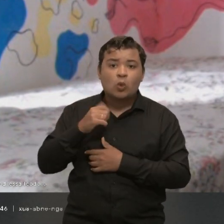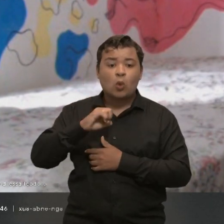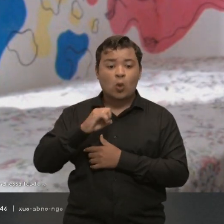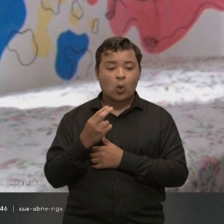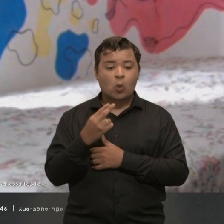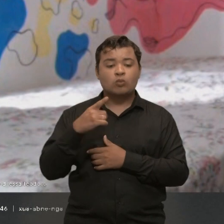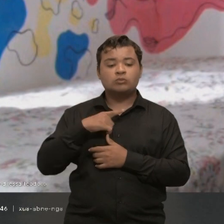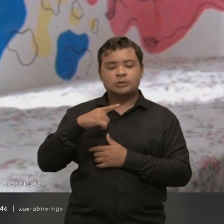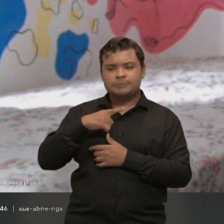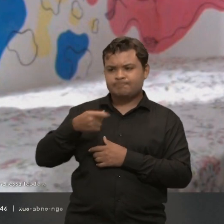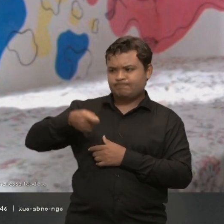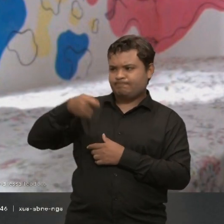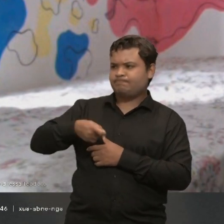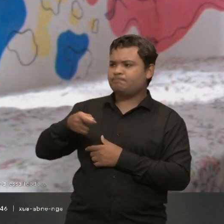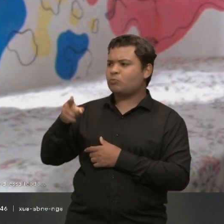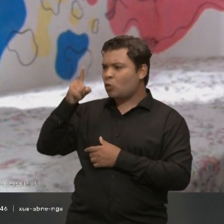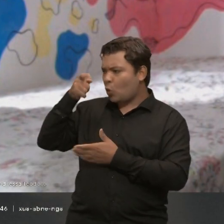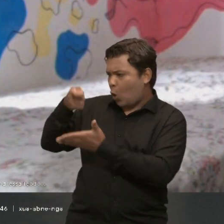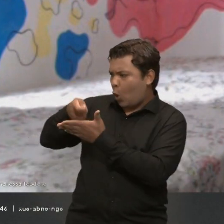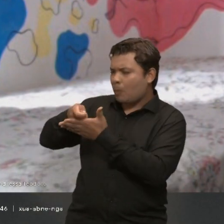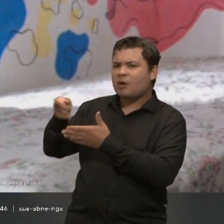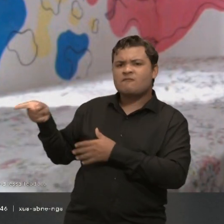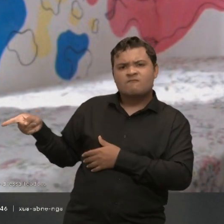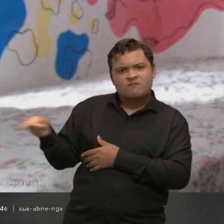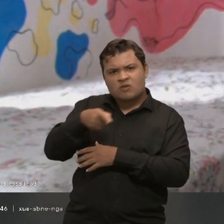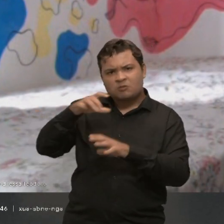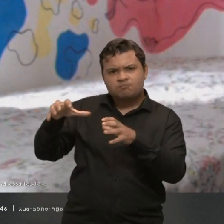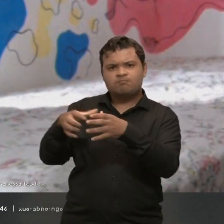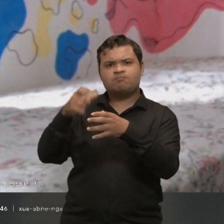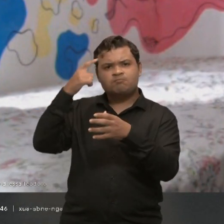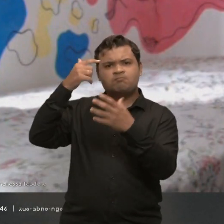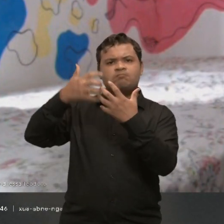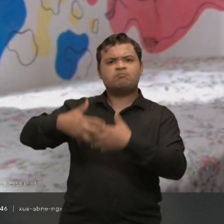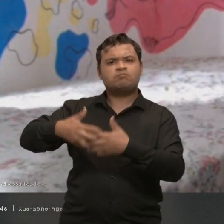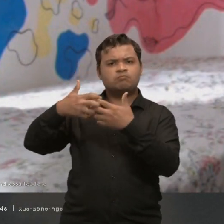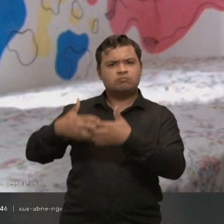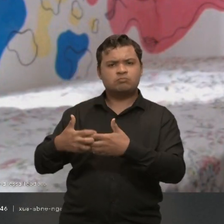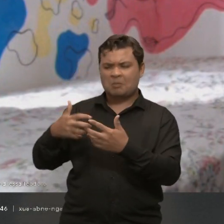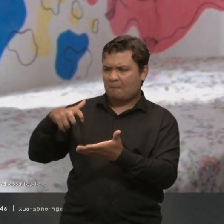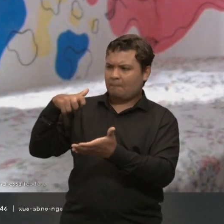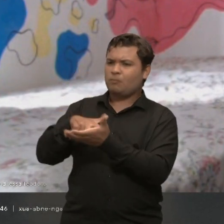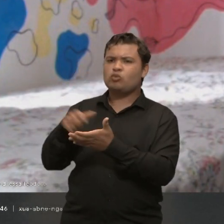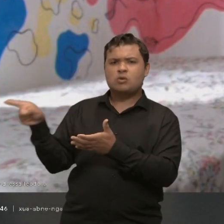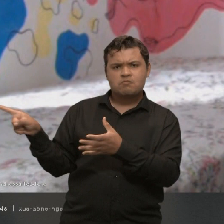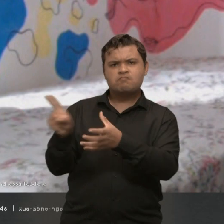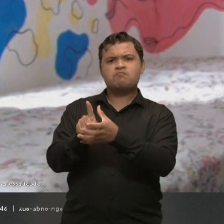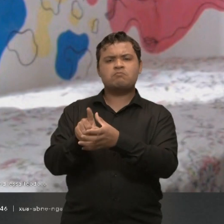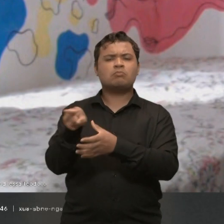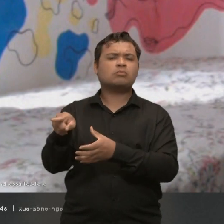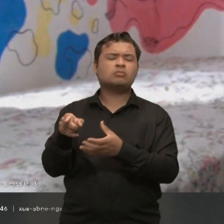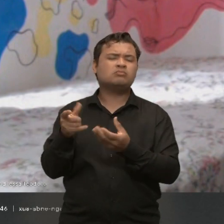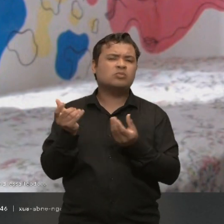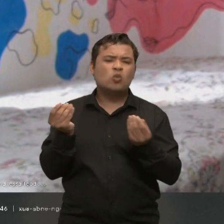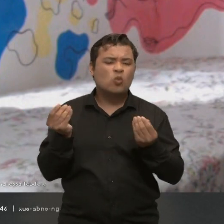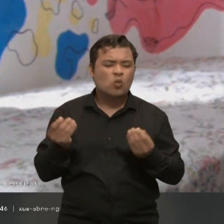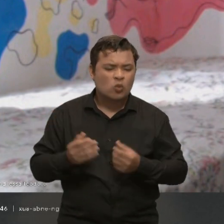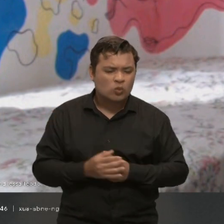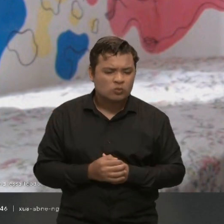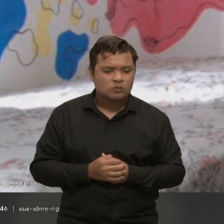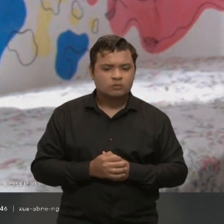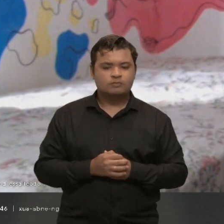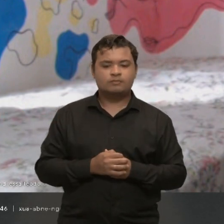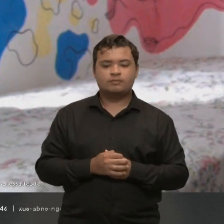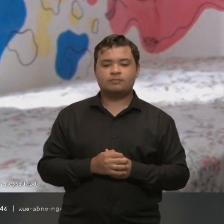eles são direcionados para esses grupos, eles são obrigados como parte da punição? Explica pra gente, Andressa.